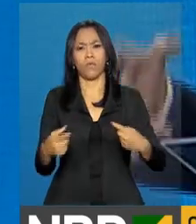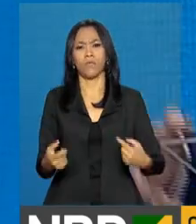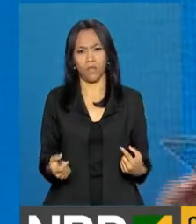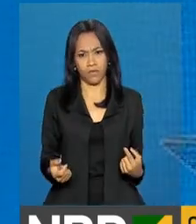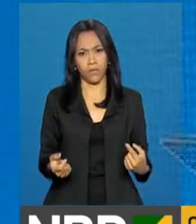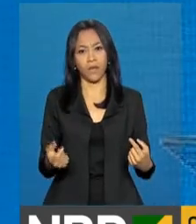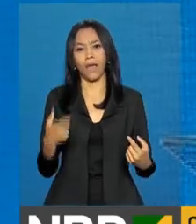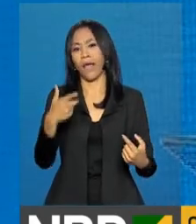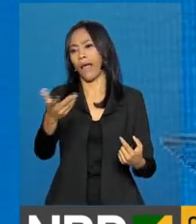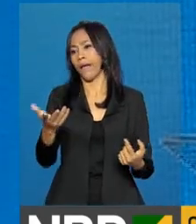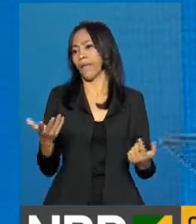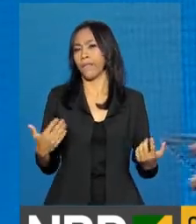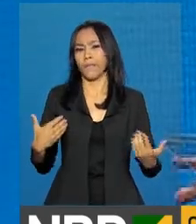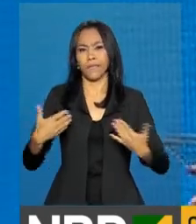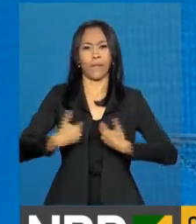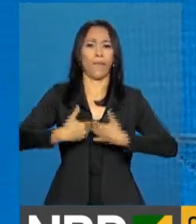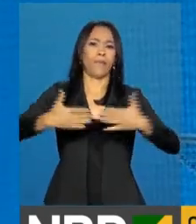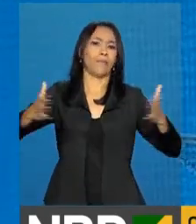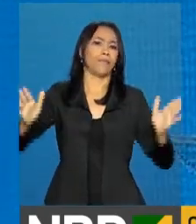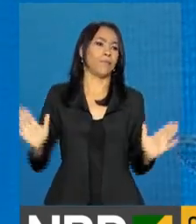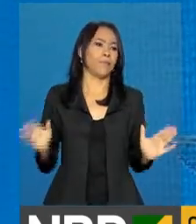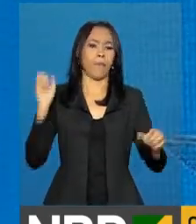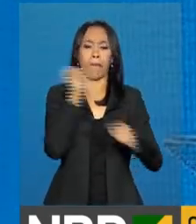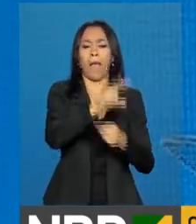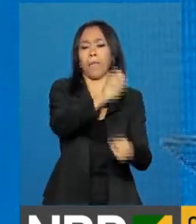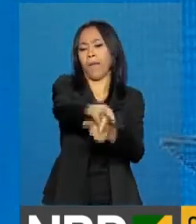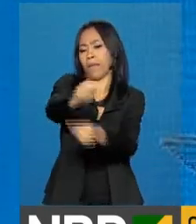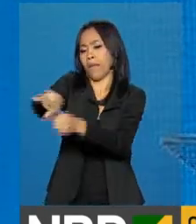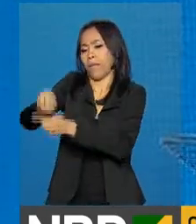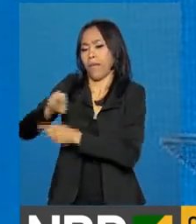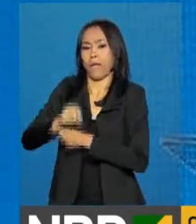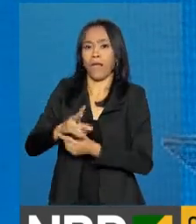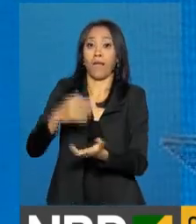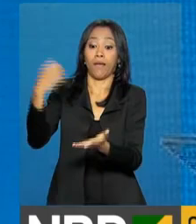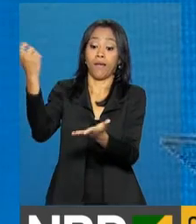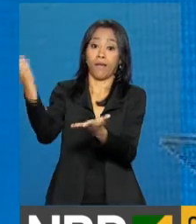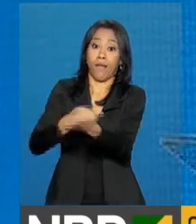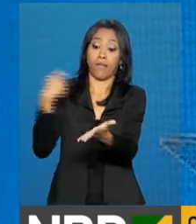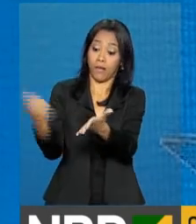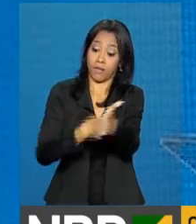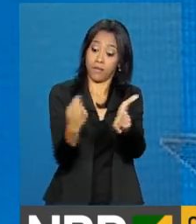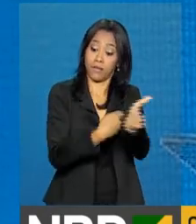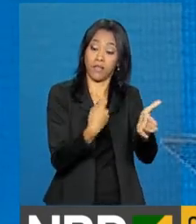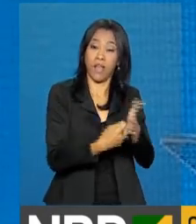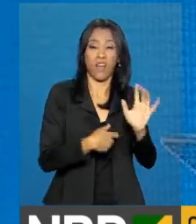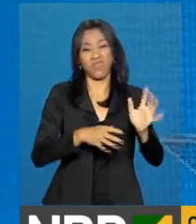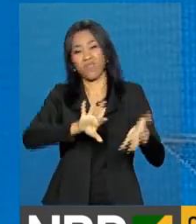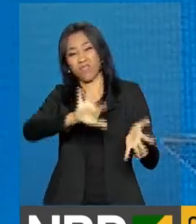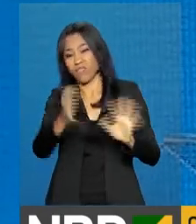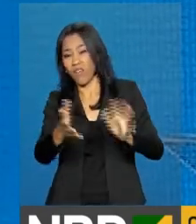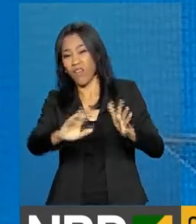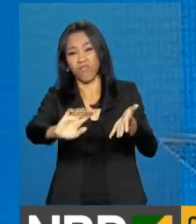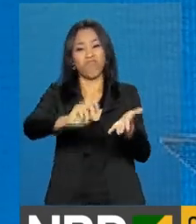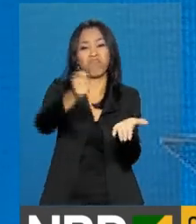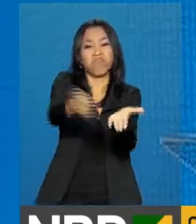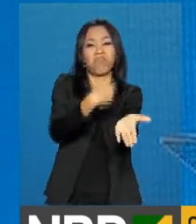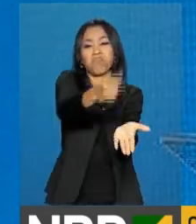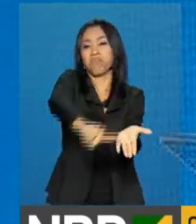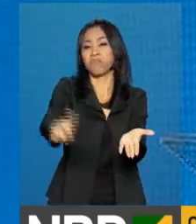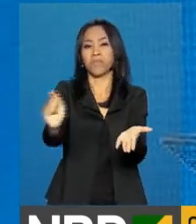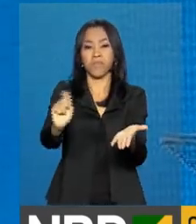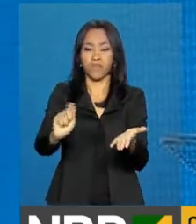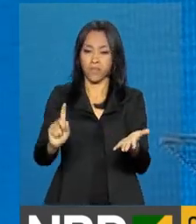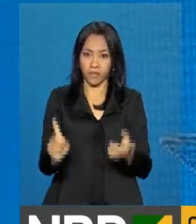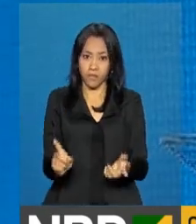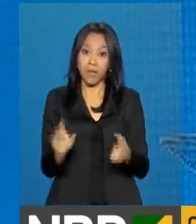esta abertura enorme de postos de trabalho, ora carteiras assinadas, ora não carteiras assinadas, mas